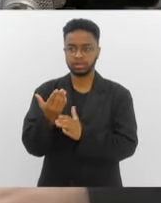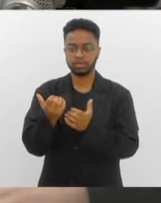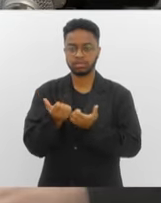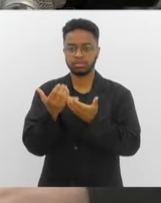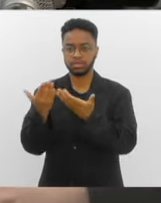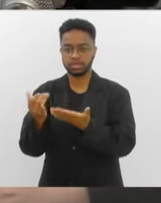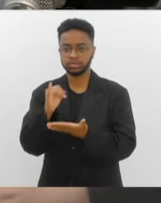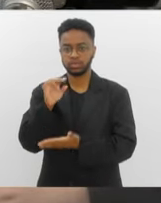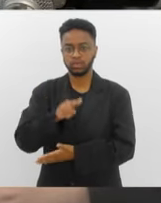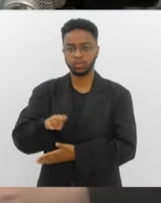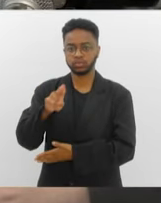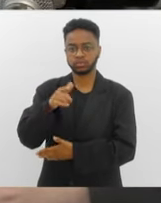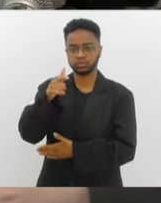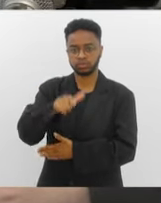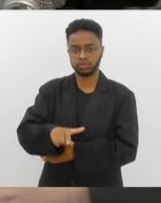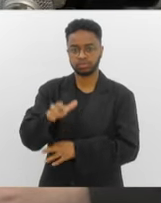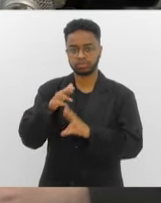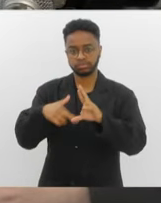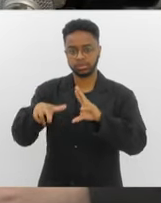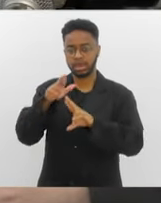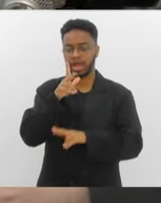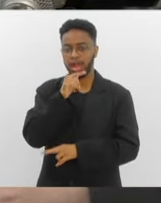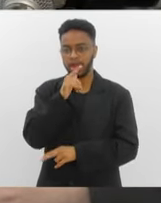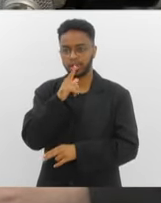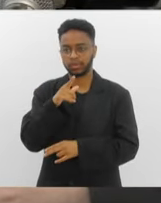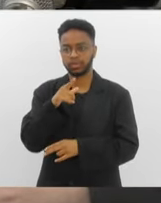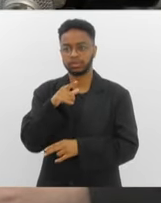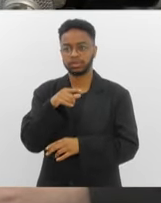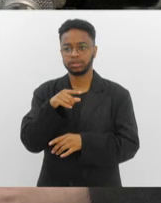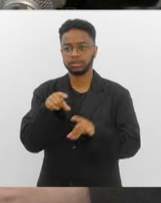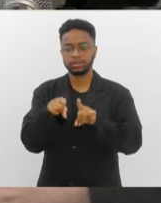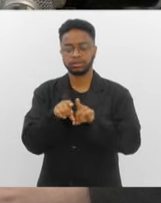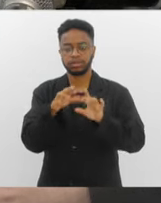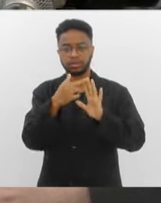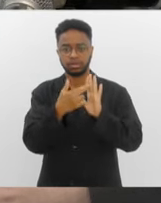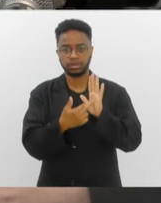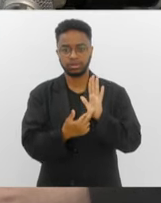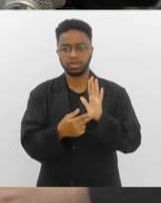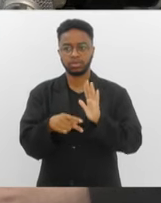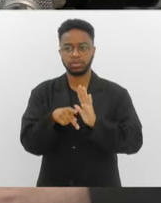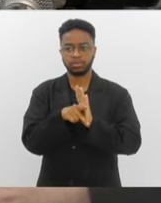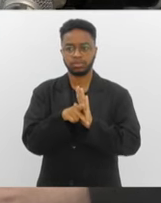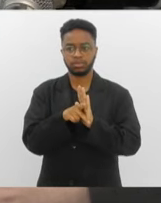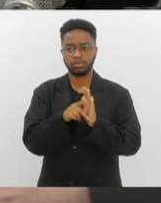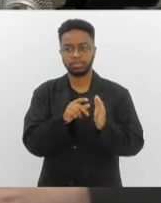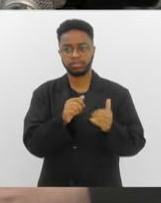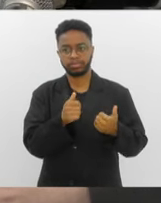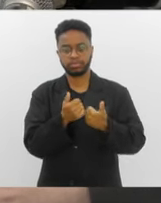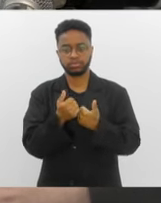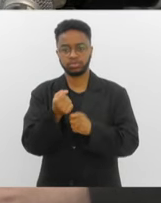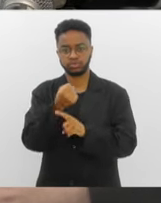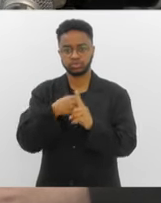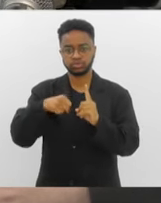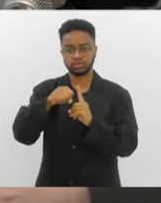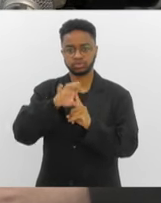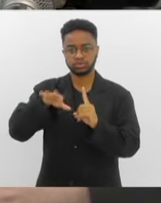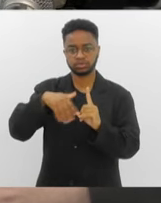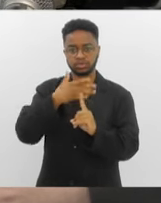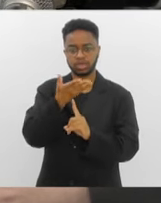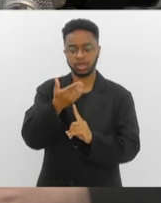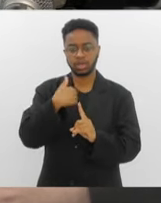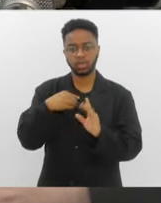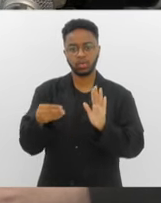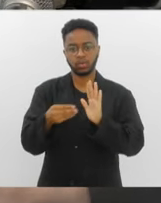para as sociedades empresariais nos requisitos específicos em lei doravante denominados benefício socioambiental. Eu havia dado um parecer